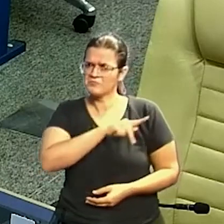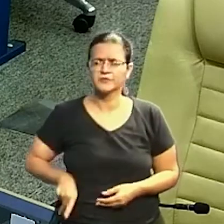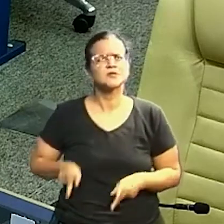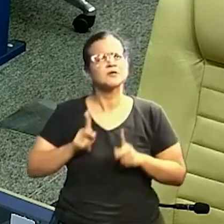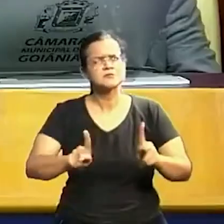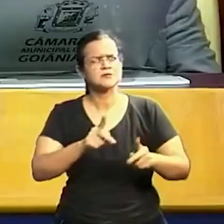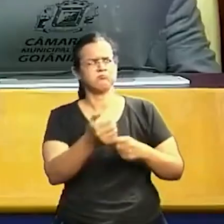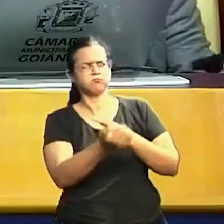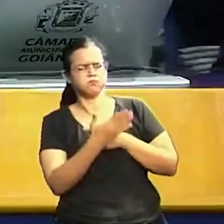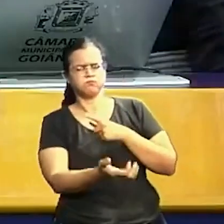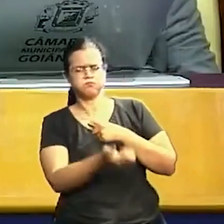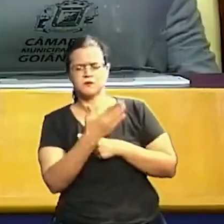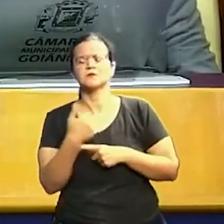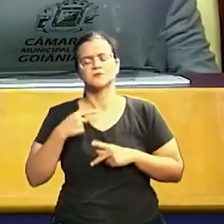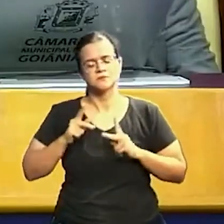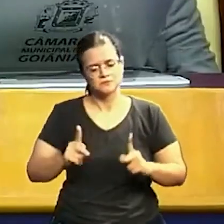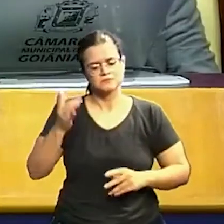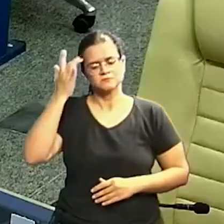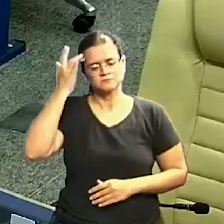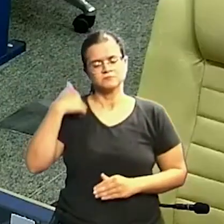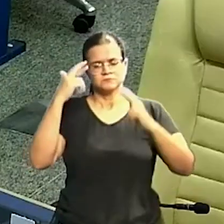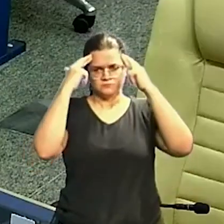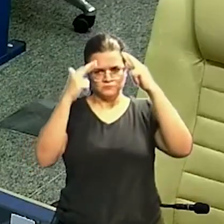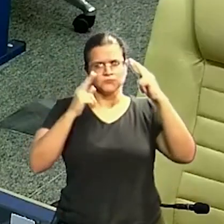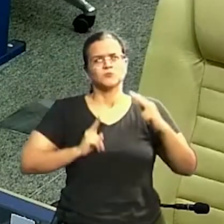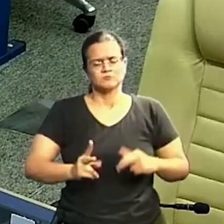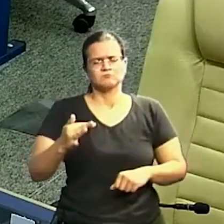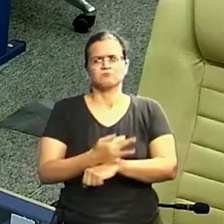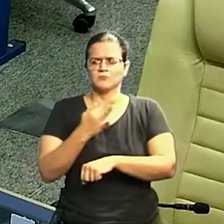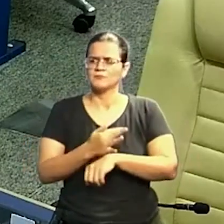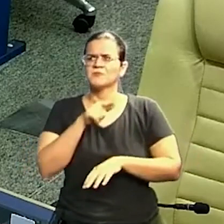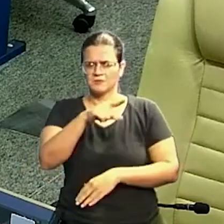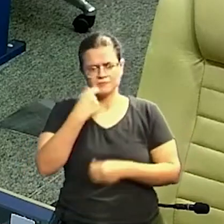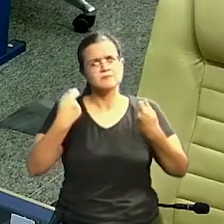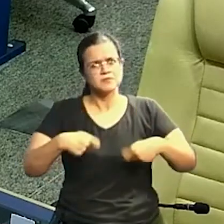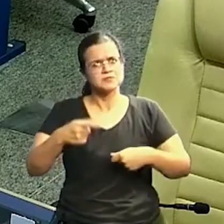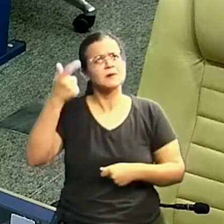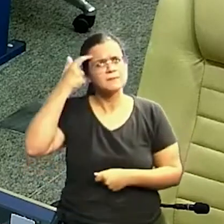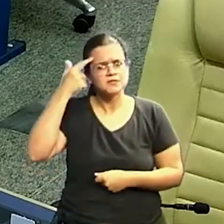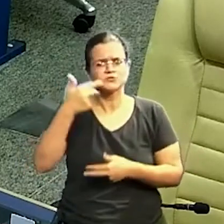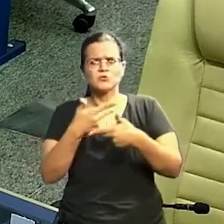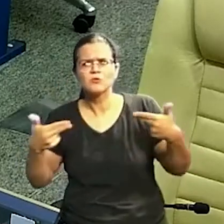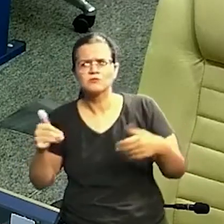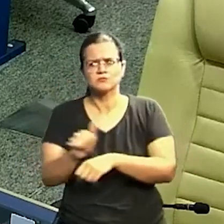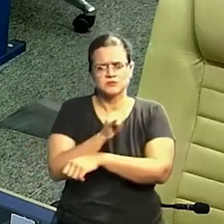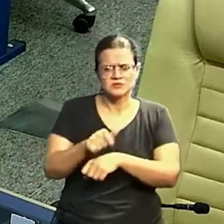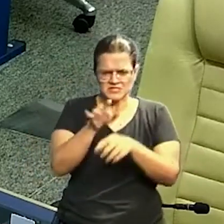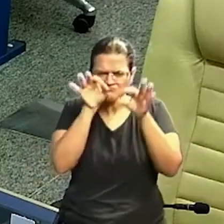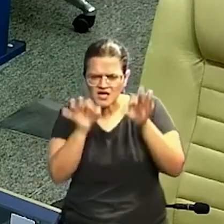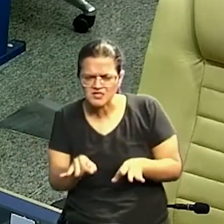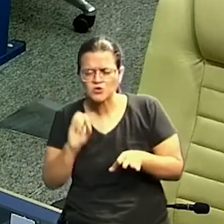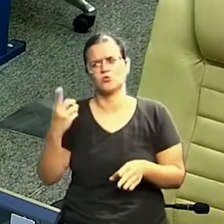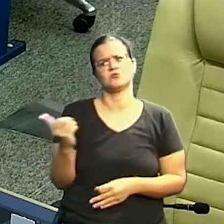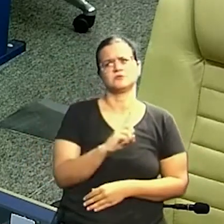isso sempre comigo. E eu sempre mantido o respeito com Vossa Excelência. O senhor teria que pensar algumas vezes se essa é a